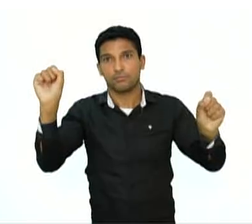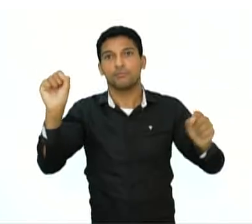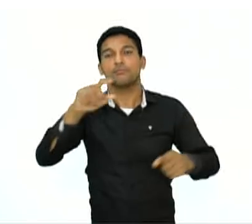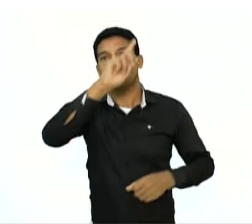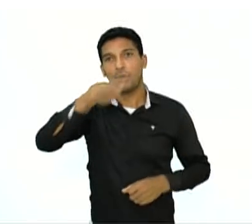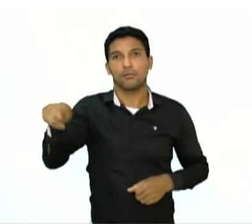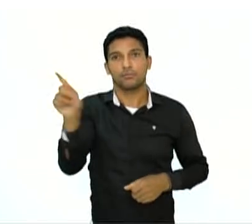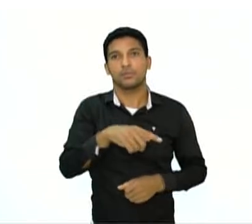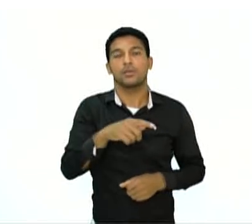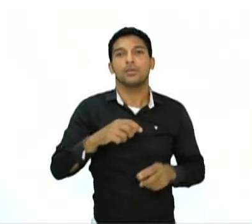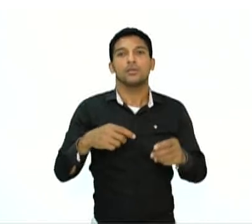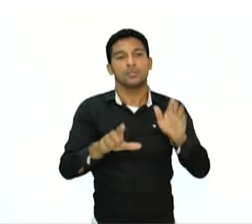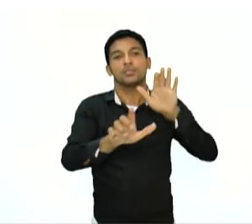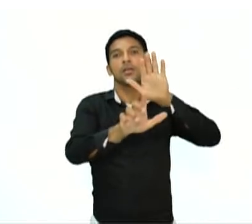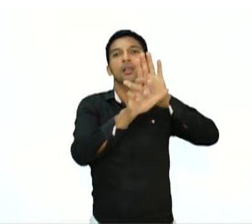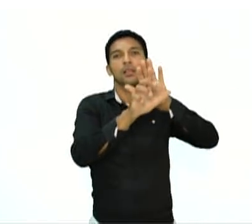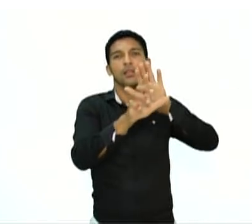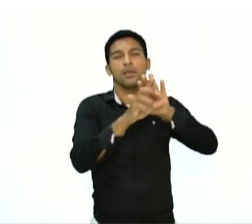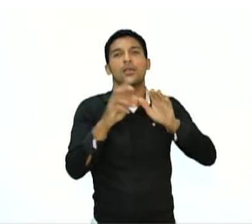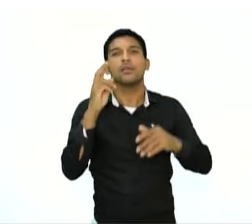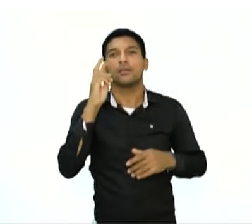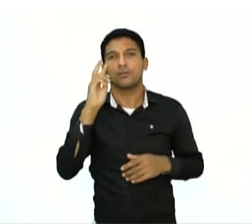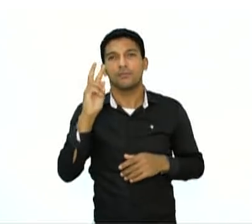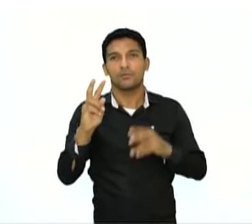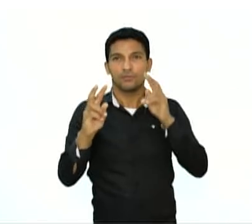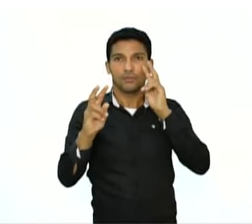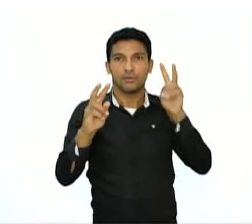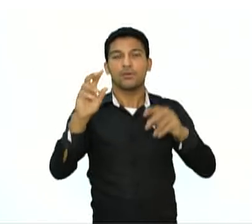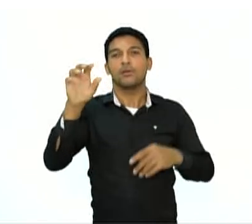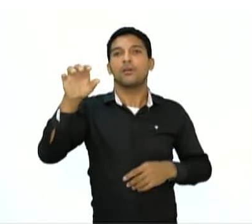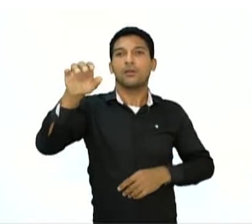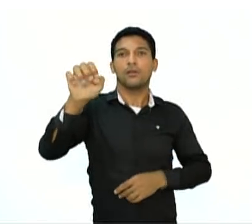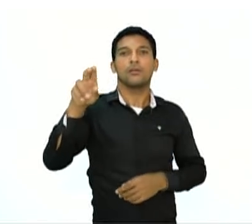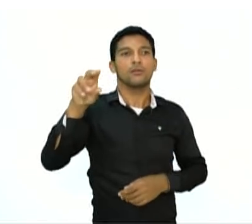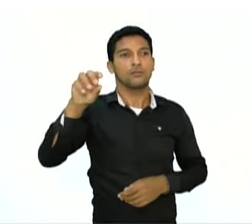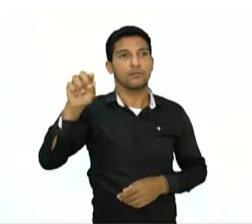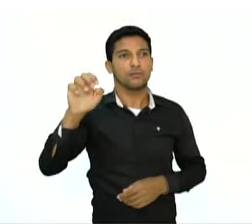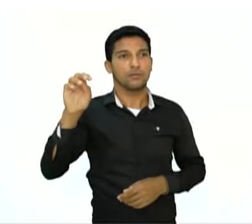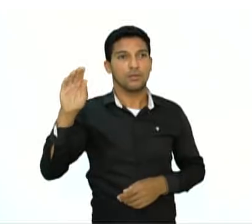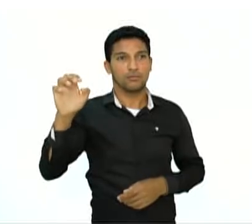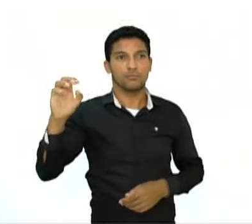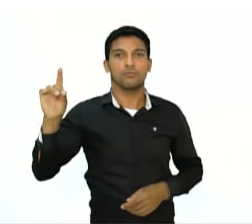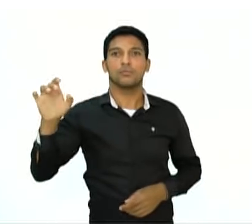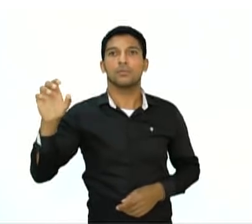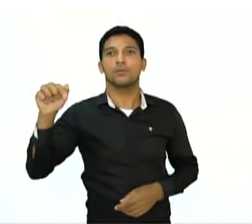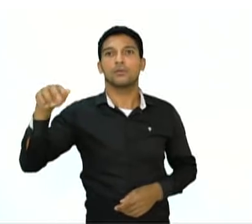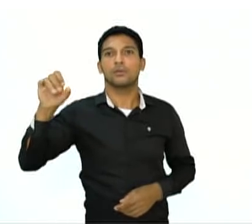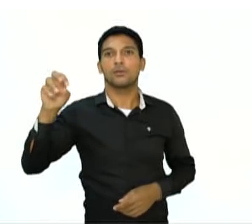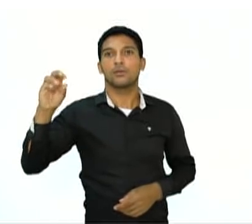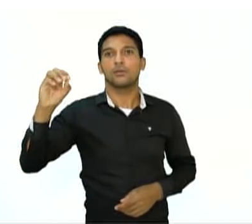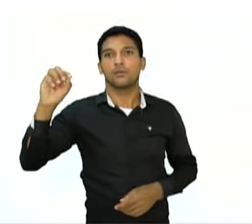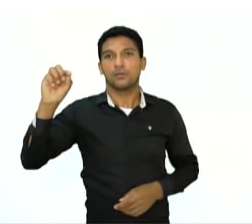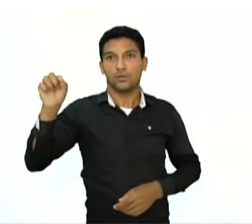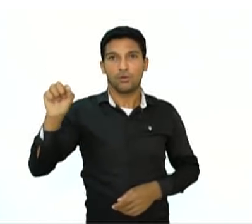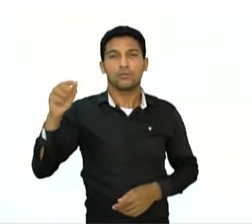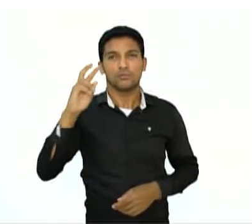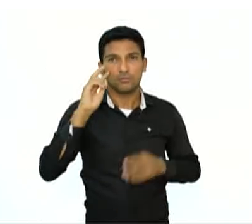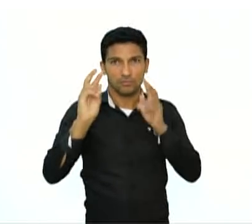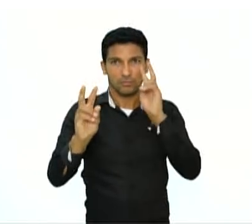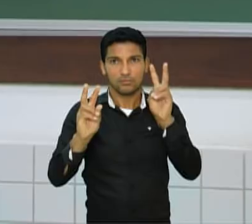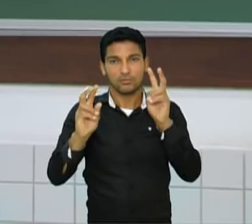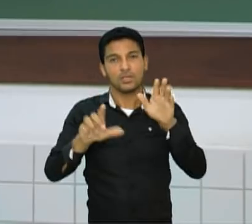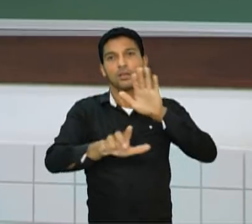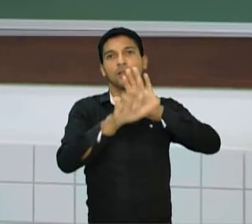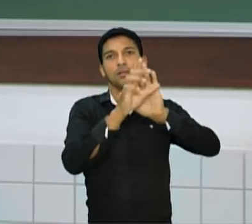A escola está aí para isso, entende? Mas no período do século XIX, num período específico, Brasil